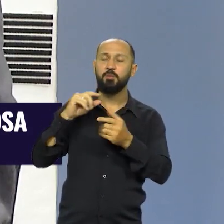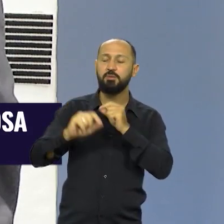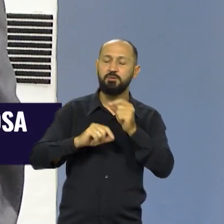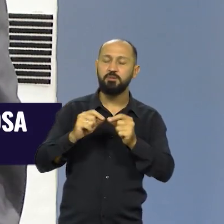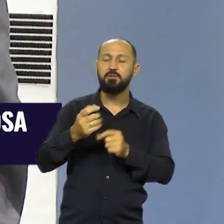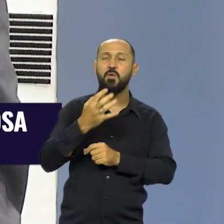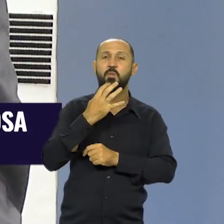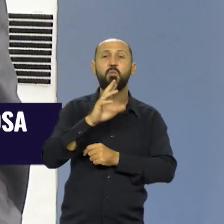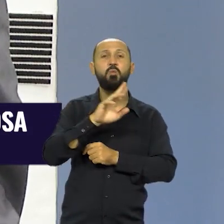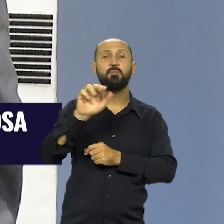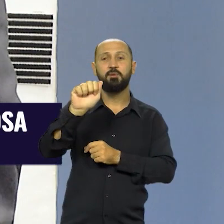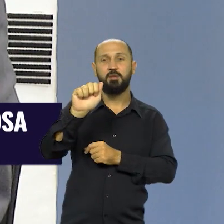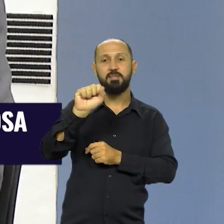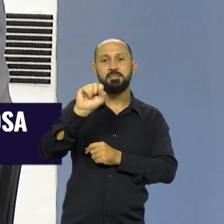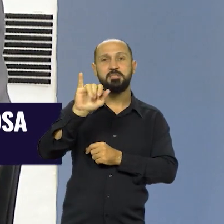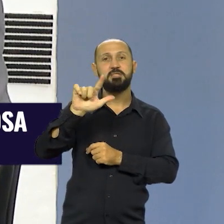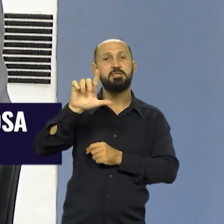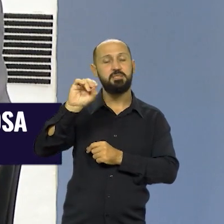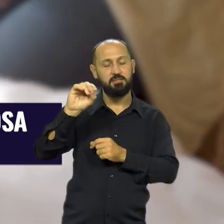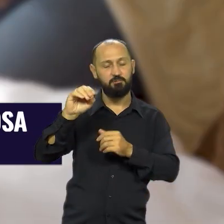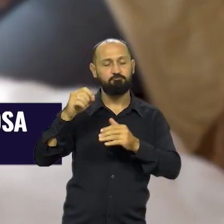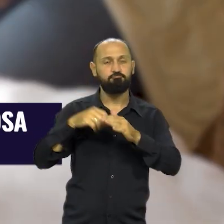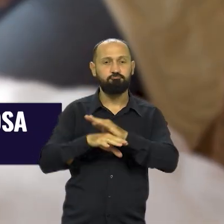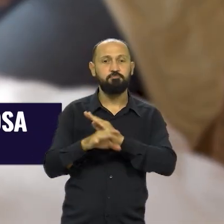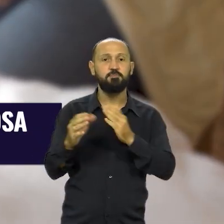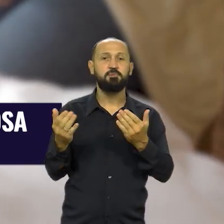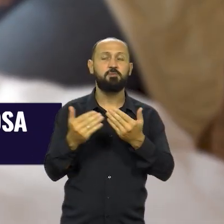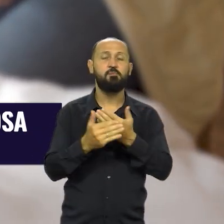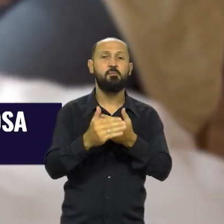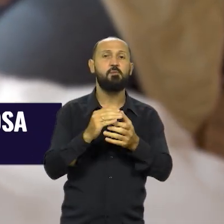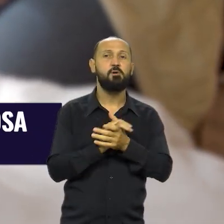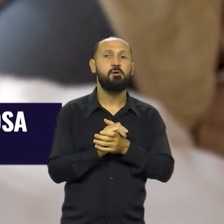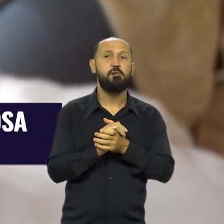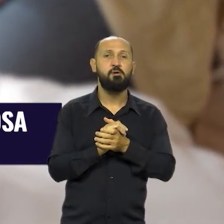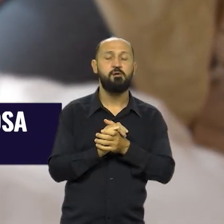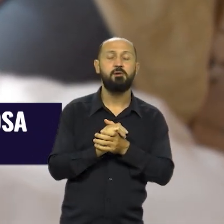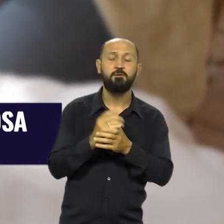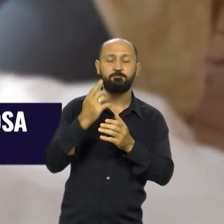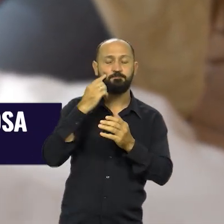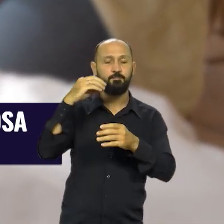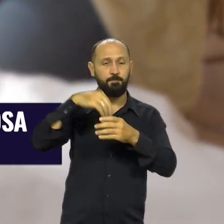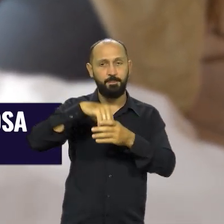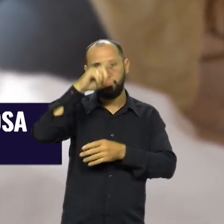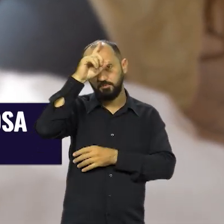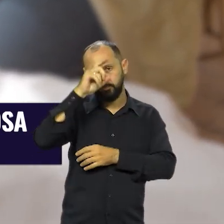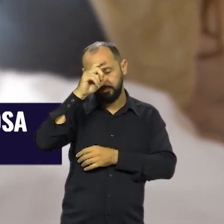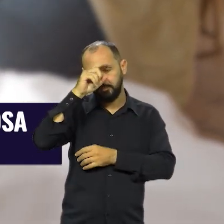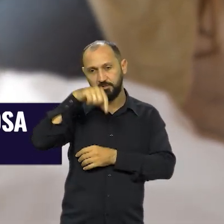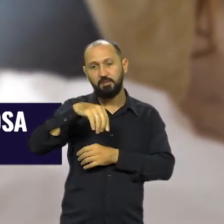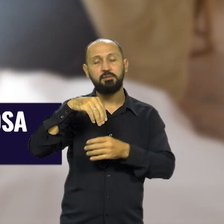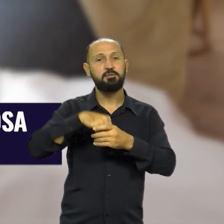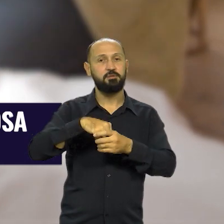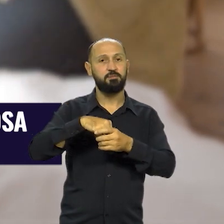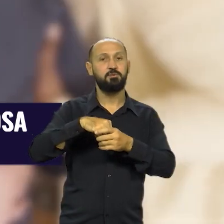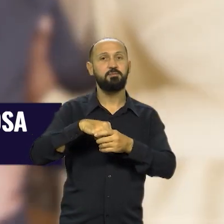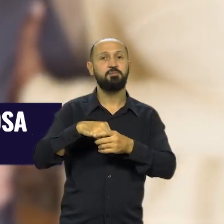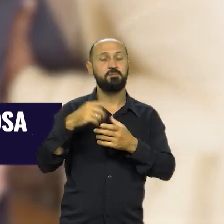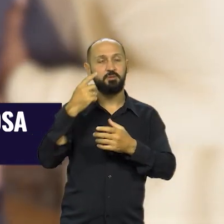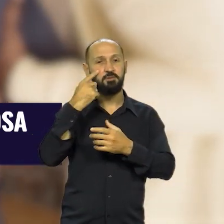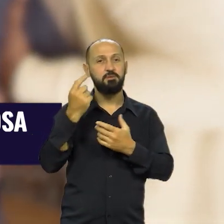no passado conhecido como asilos. Tá? Então, em hospitais e